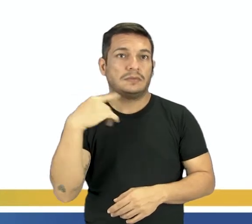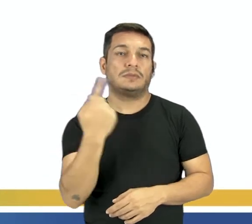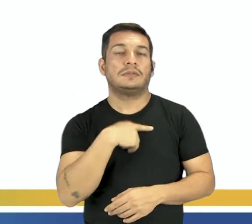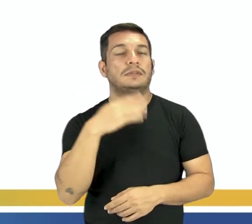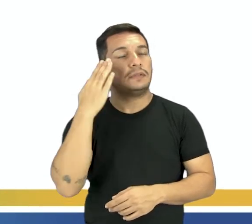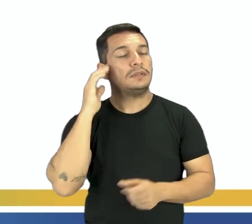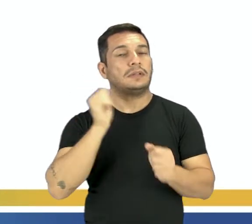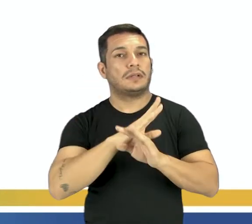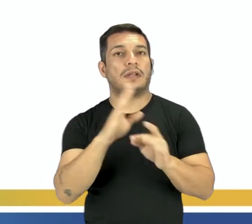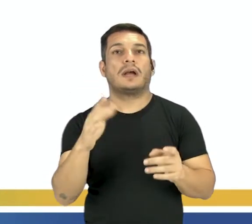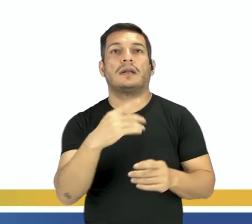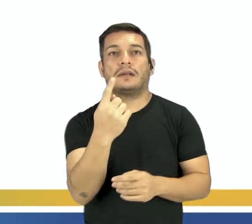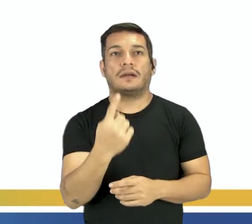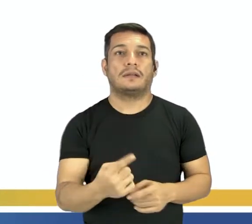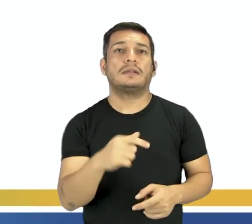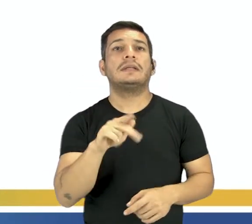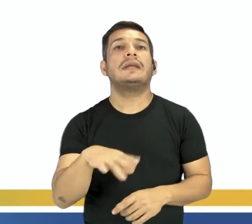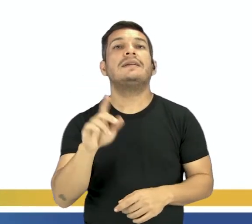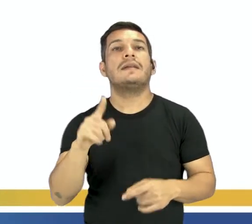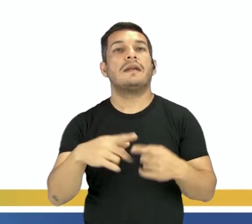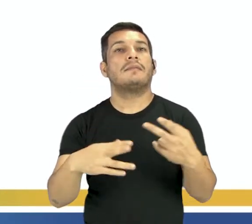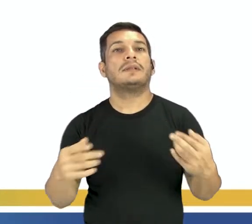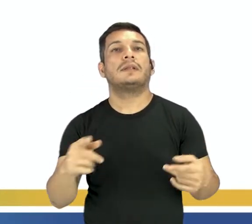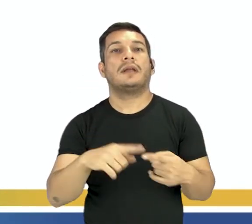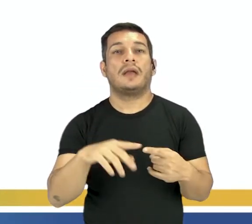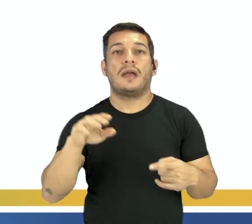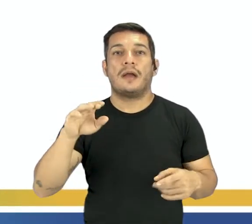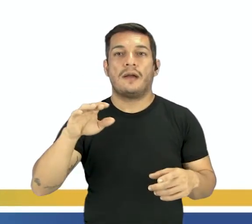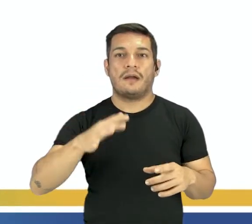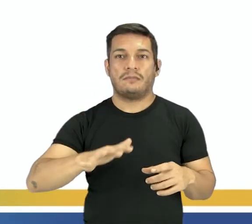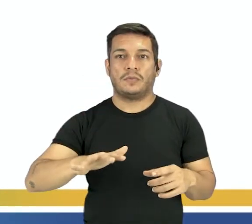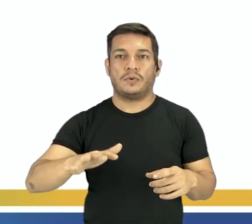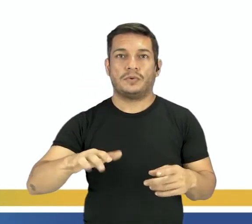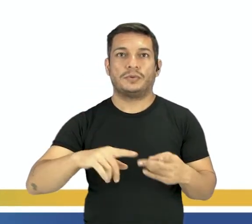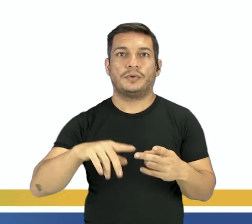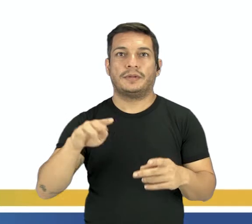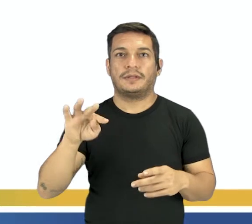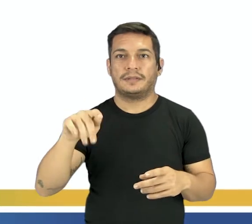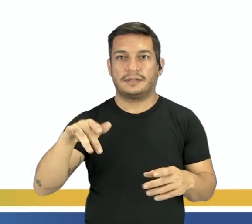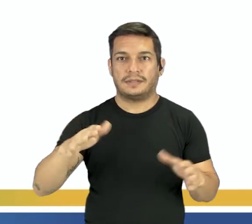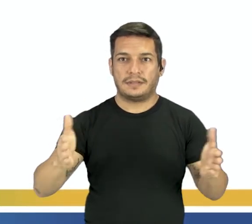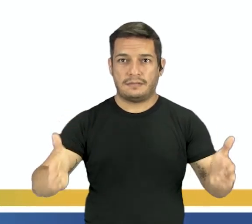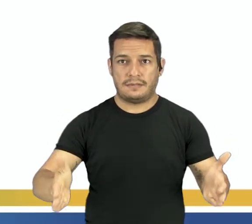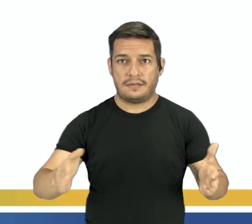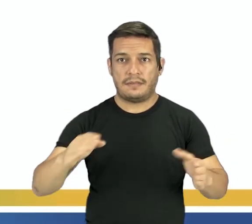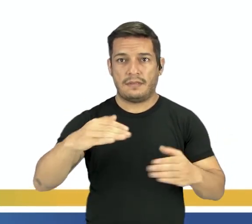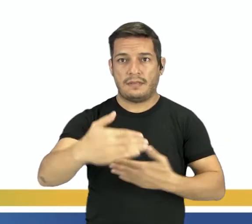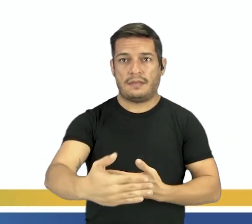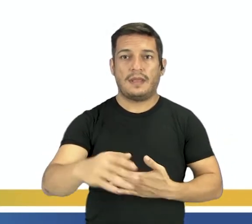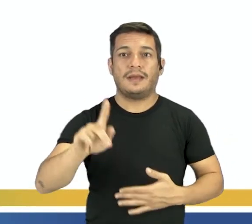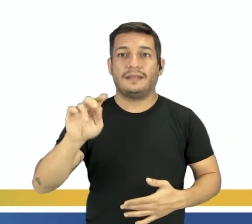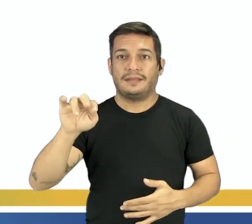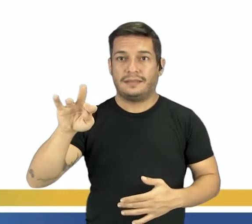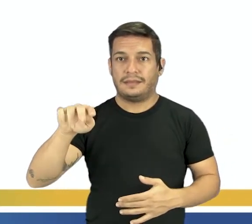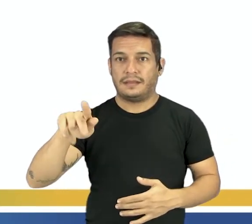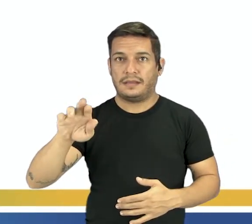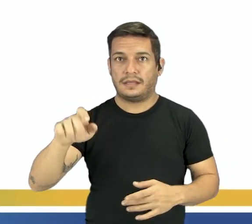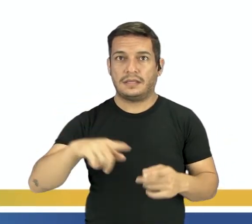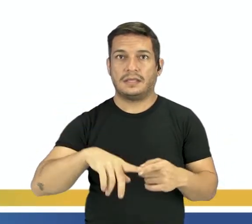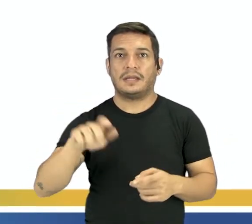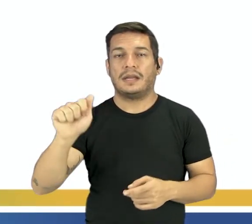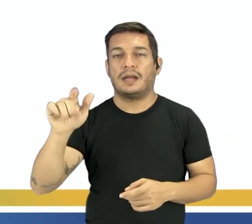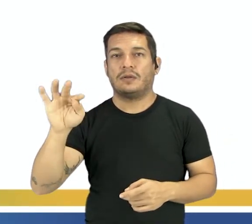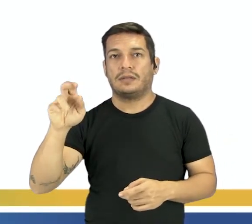cada uma delas aí. Quem são essas peças? Motor, tanque e alternador. O motor é a fonte de